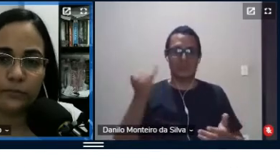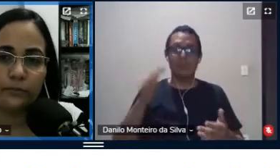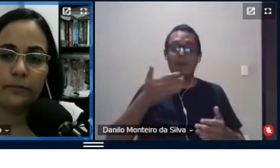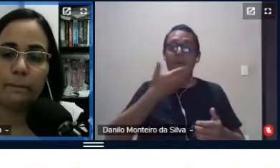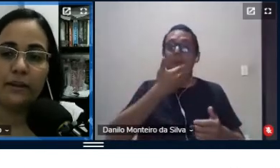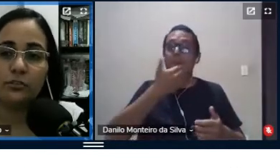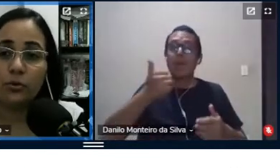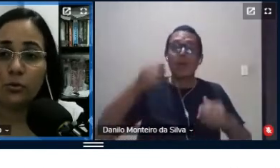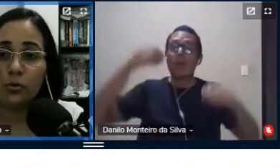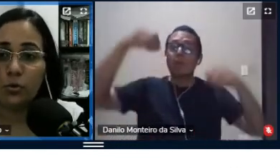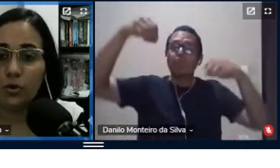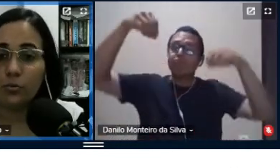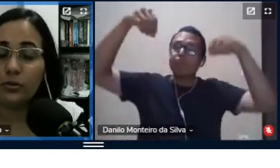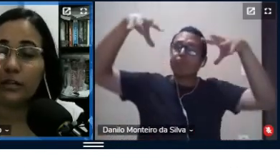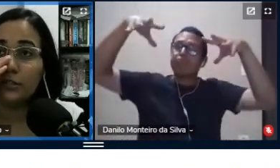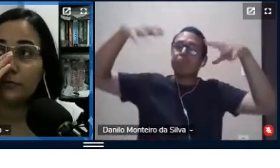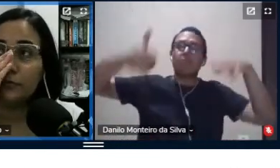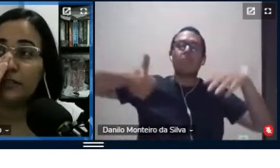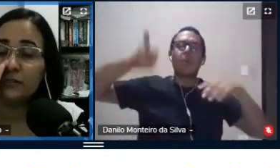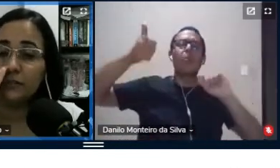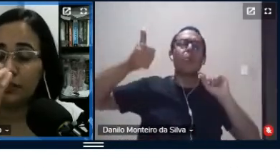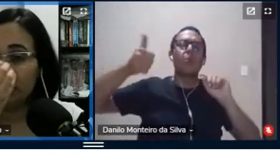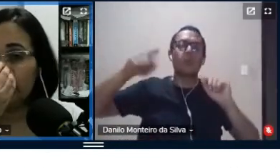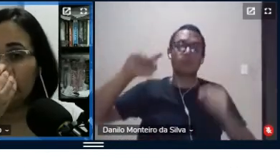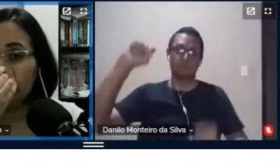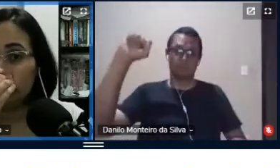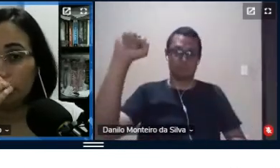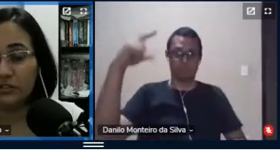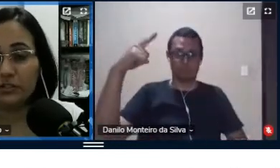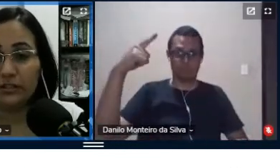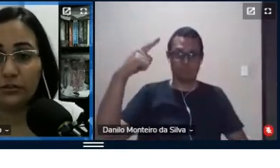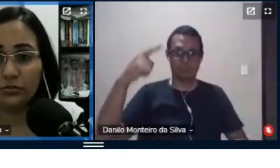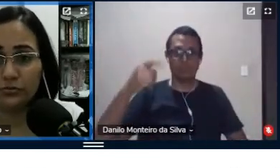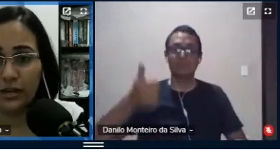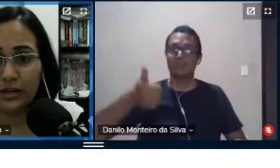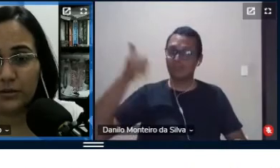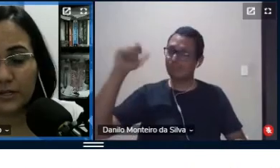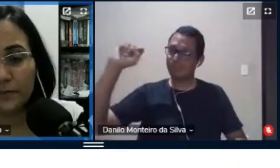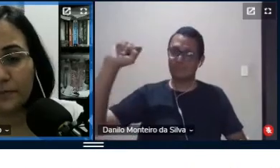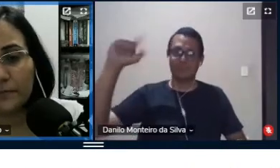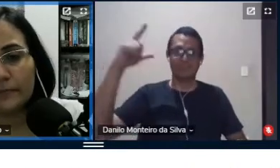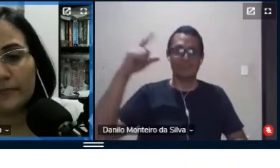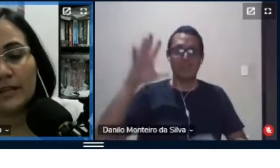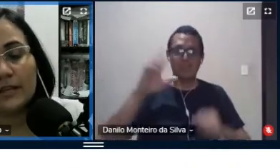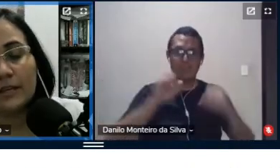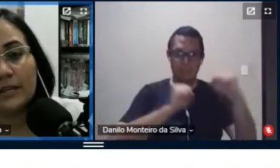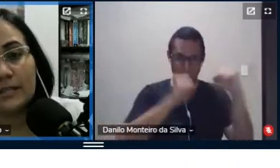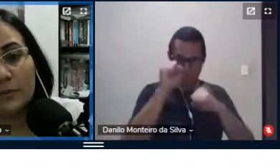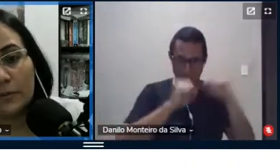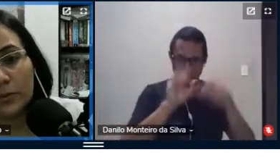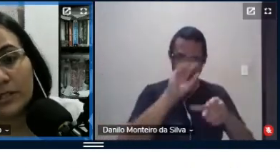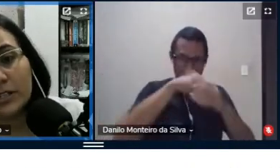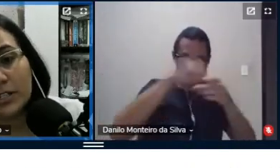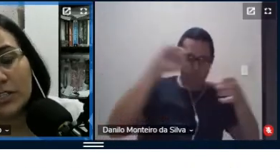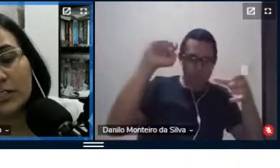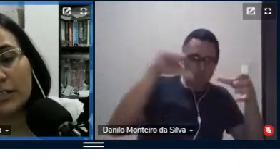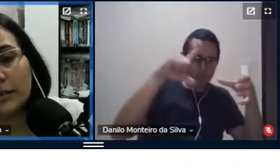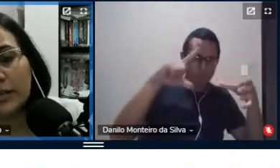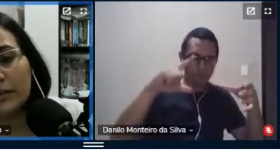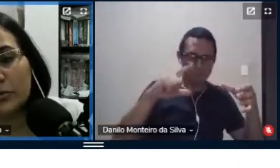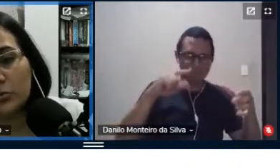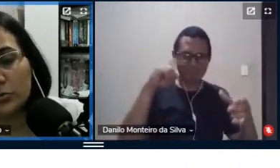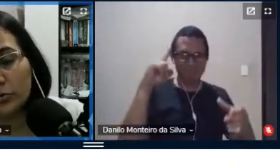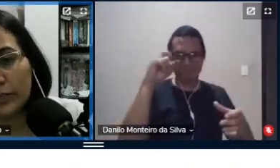do dia. Mas como que é difícil a gente ter luz do dia dentro de fábrica, então é importante a gente